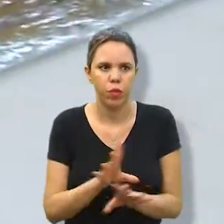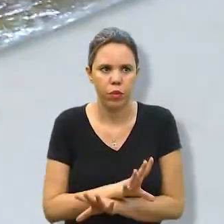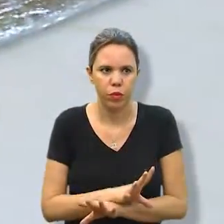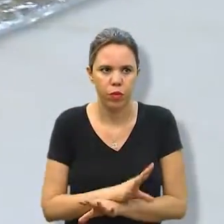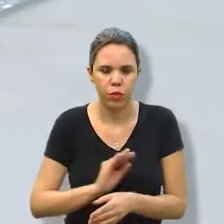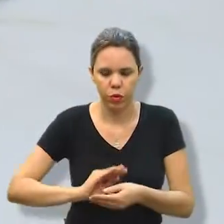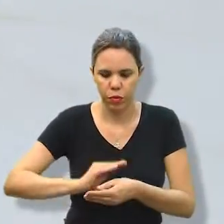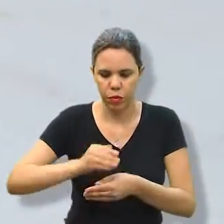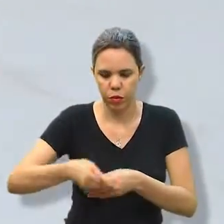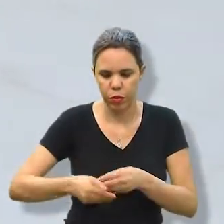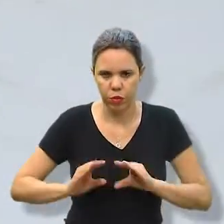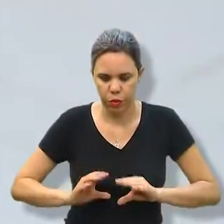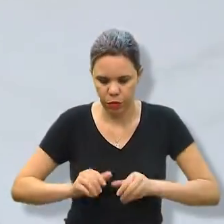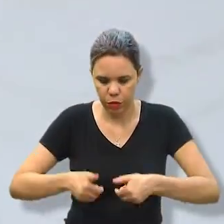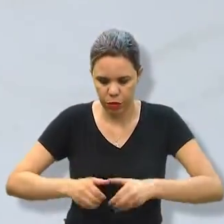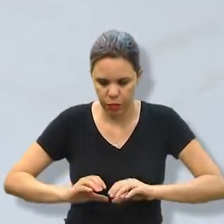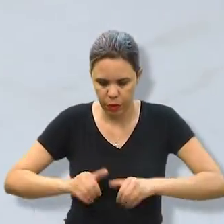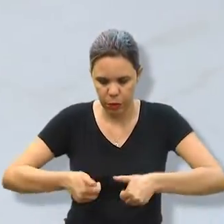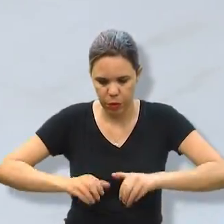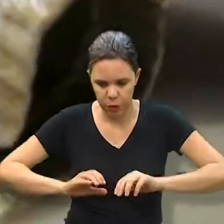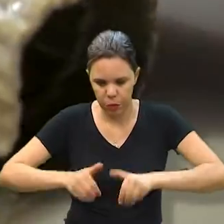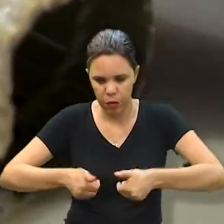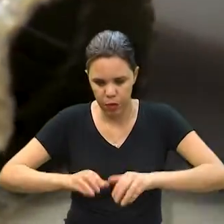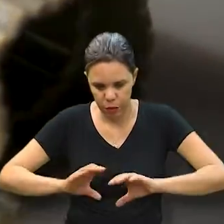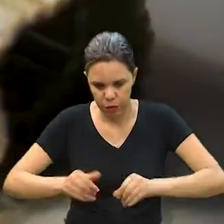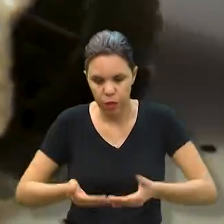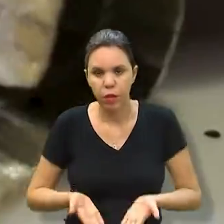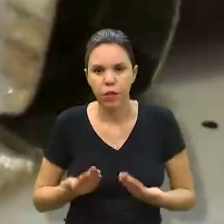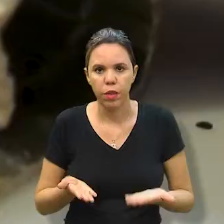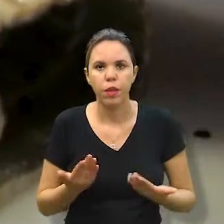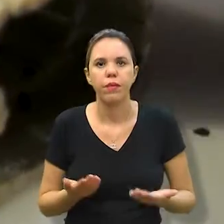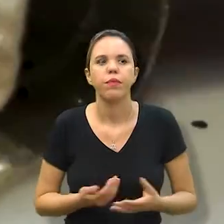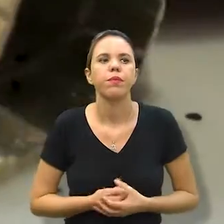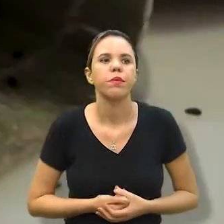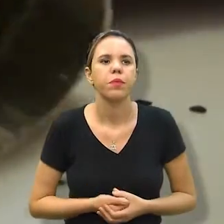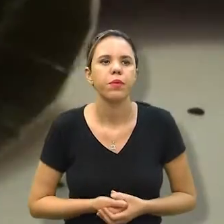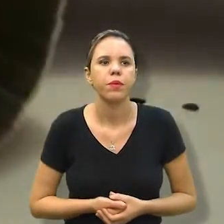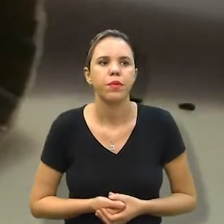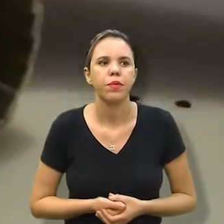feito isso enrole pressionando levemente a